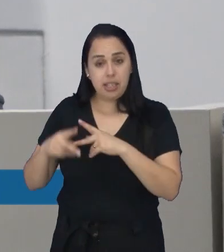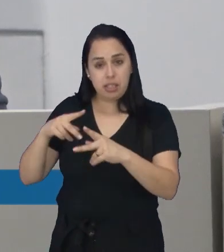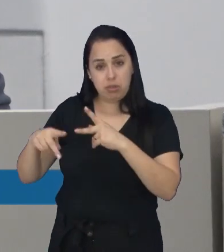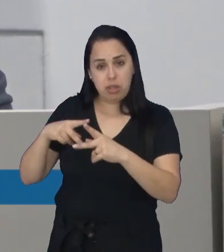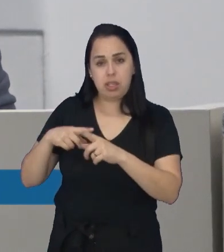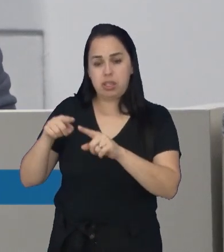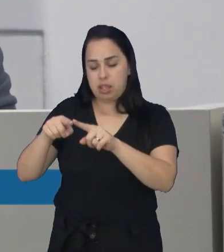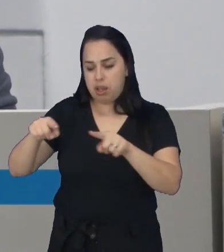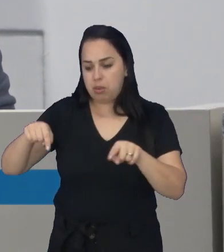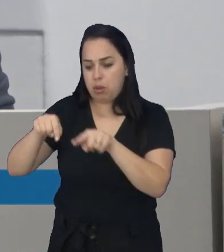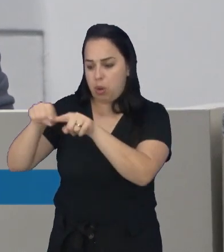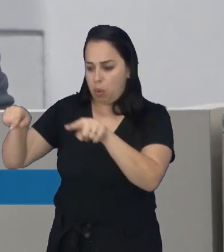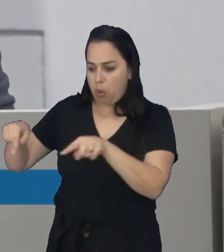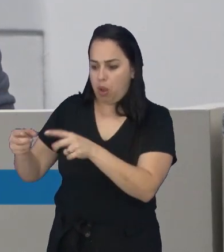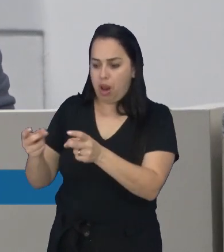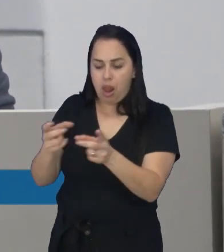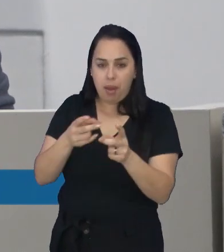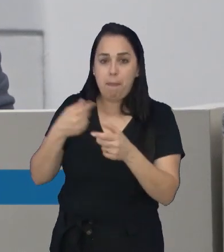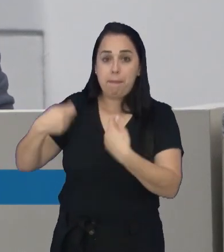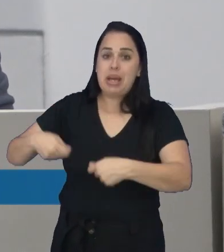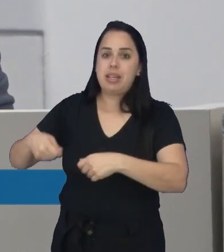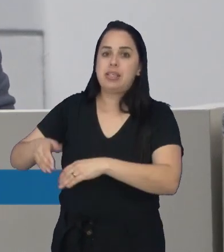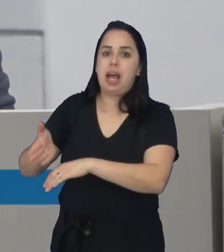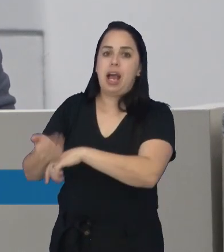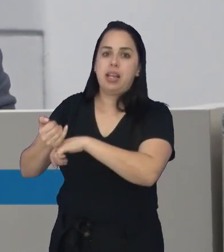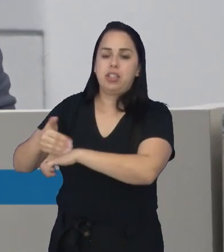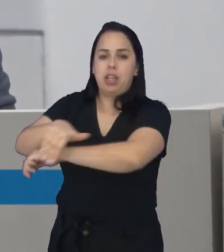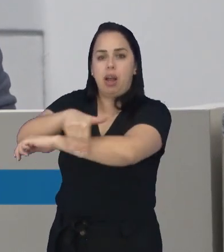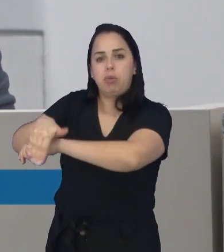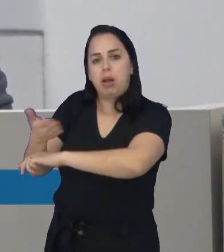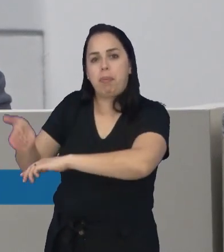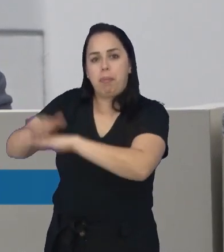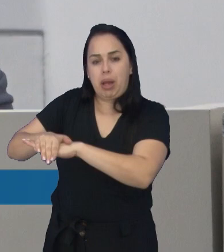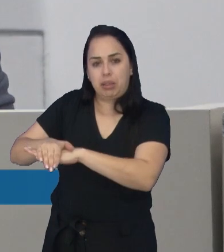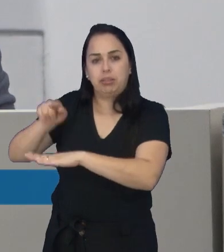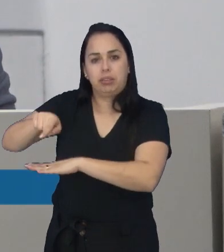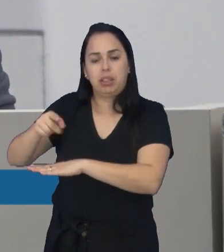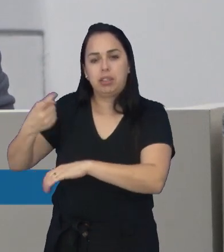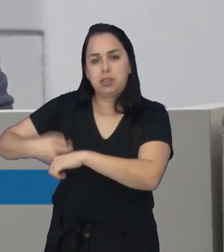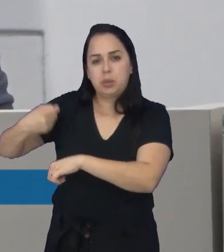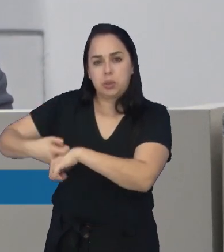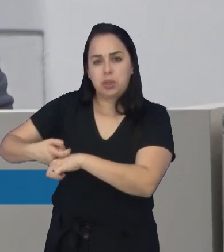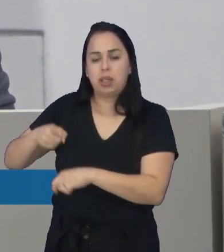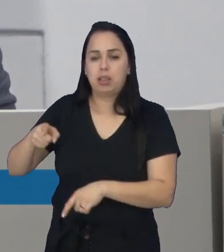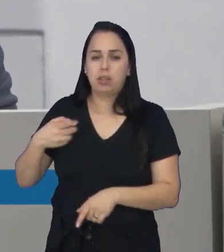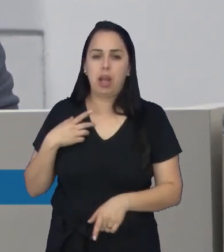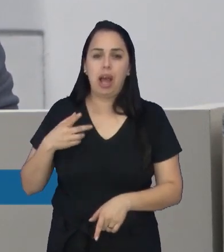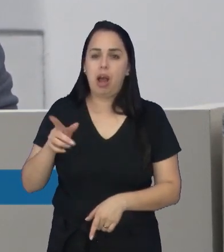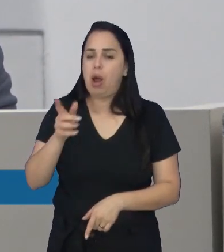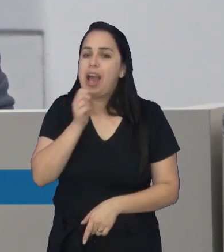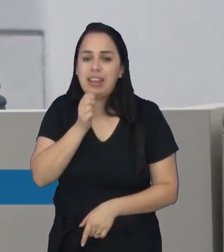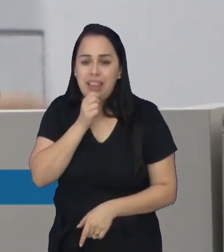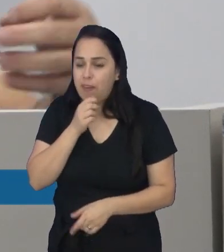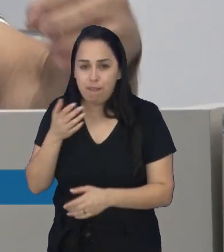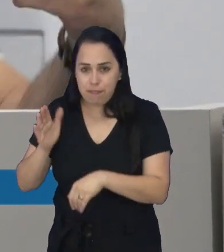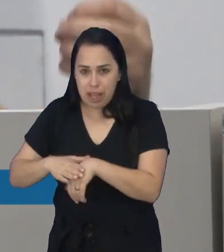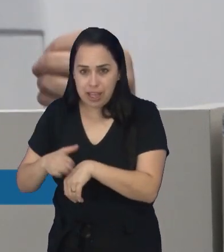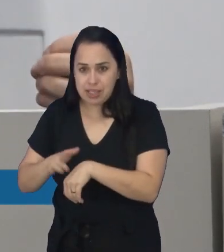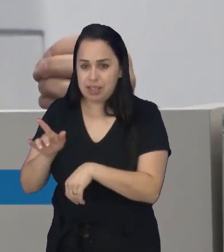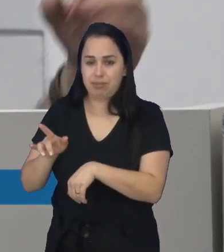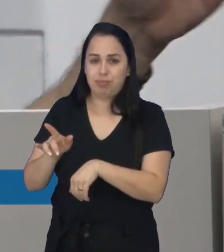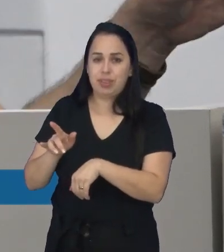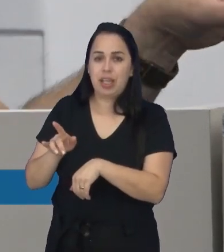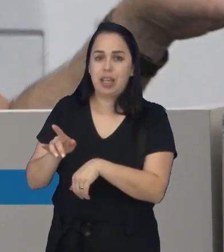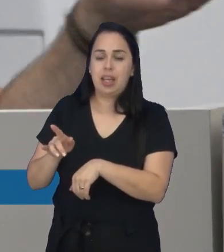o que a gente está falando de liberação para efeito de construção é o loteamento não fez ainda o asfalto mas eu não vou